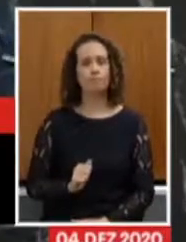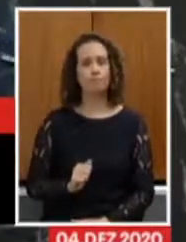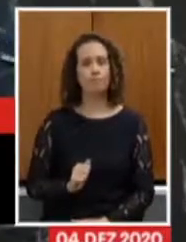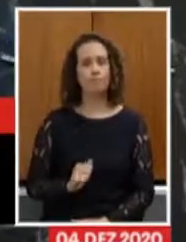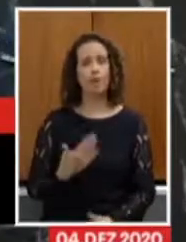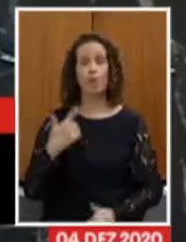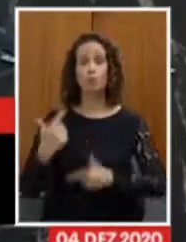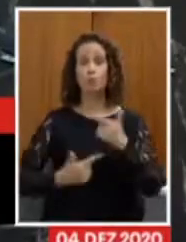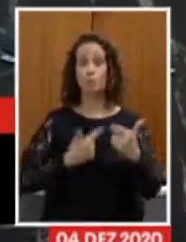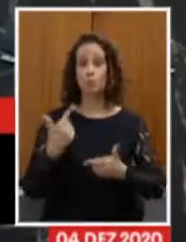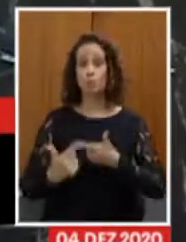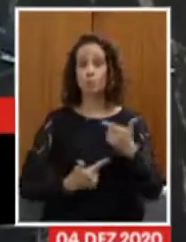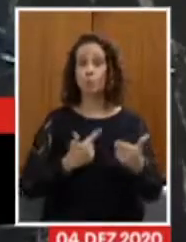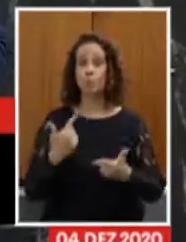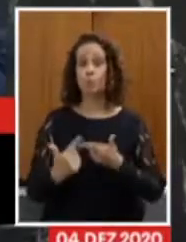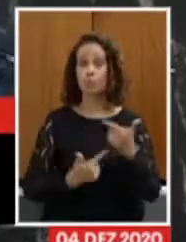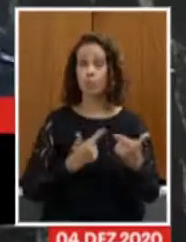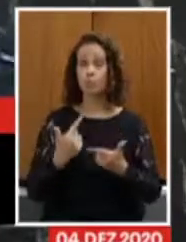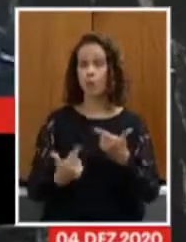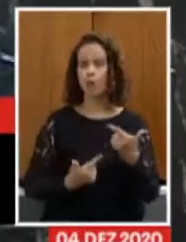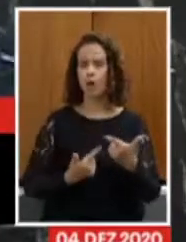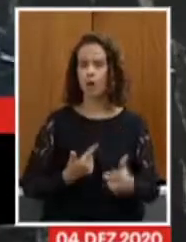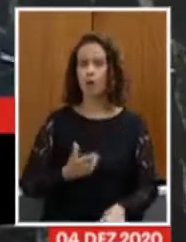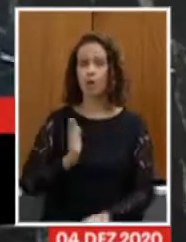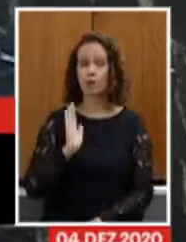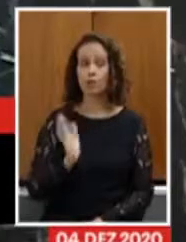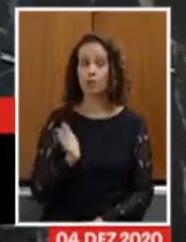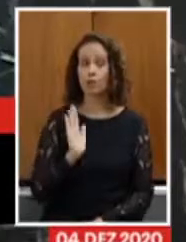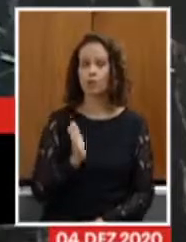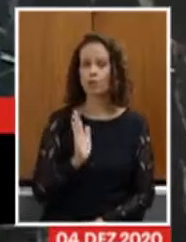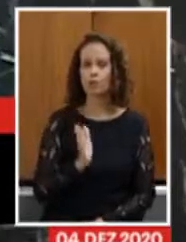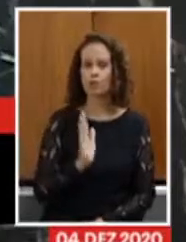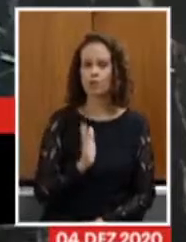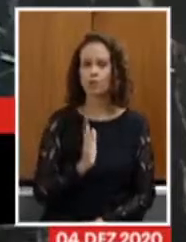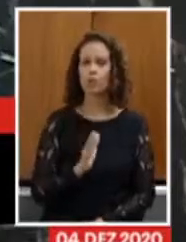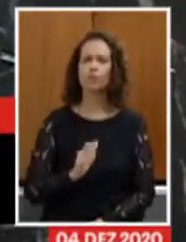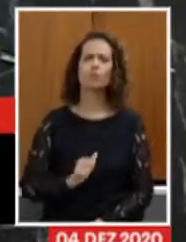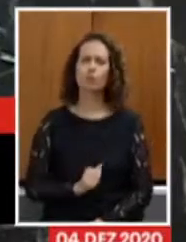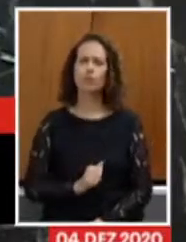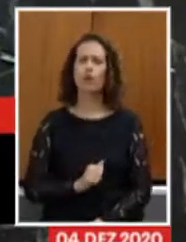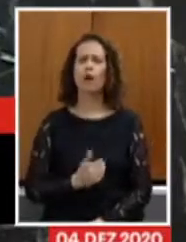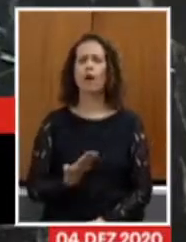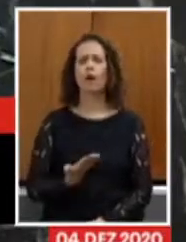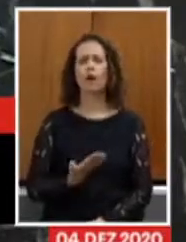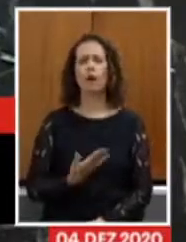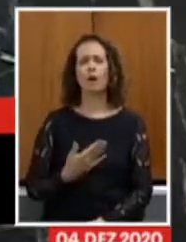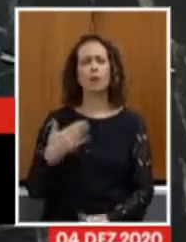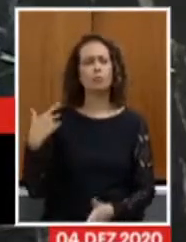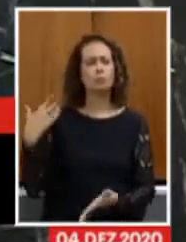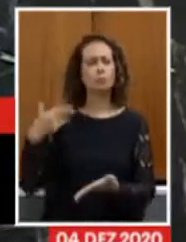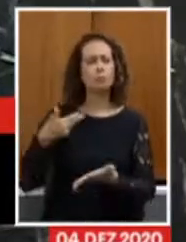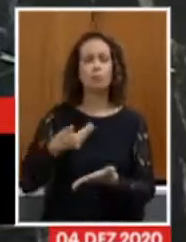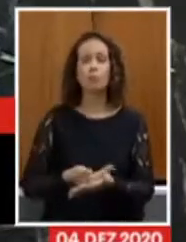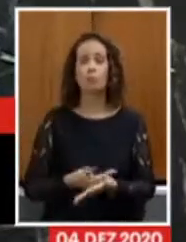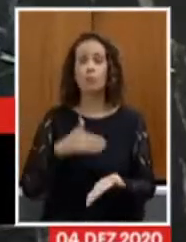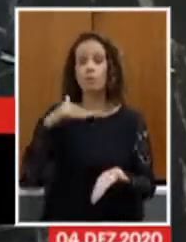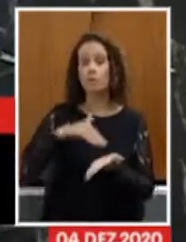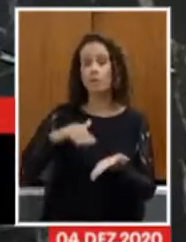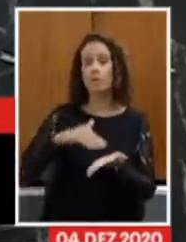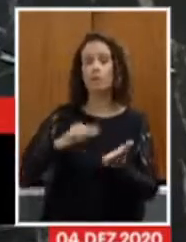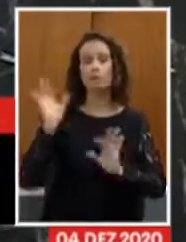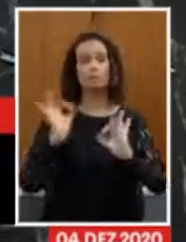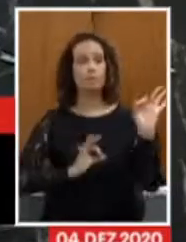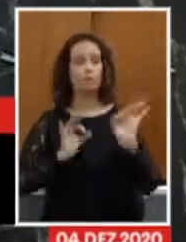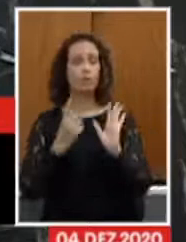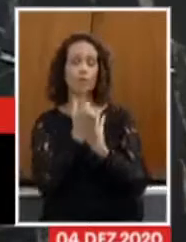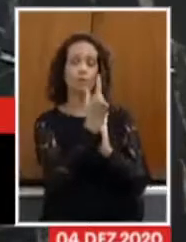um trabalho que foi realizado ao longo de muito tempo pela Secretaria de Planejamento, o Orçamento